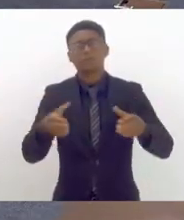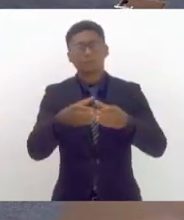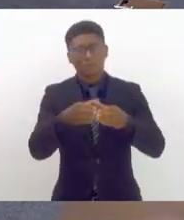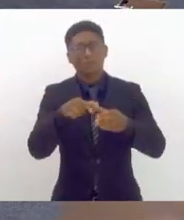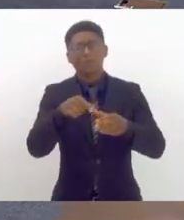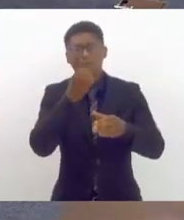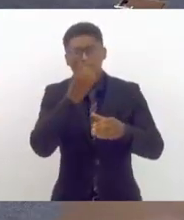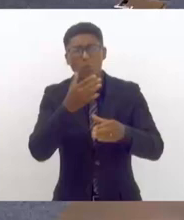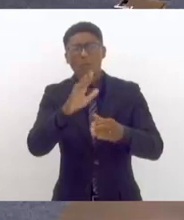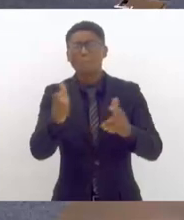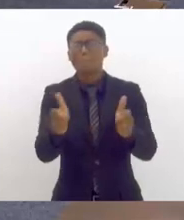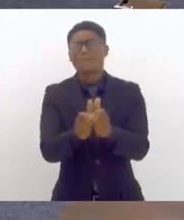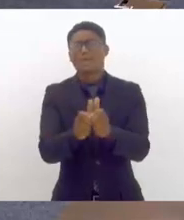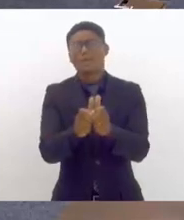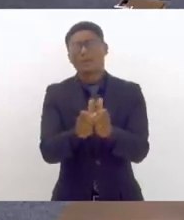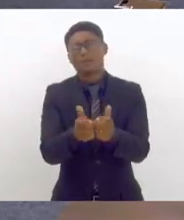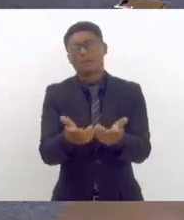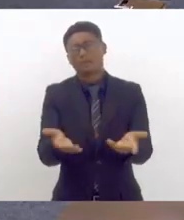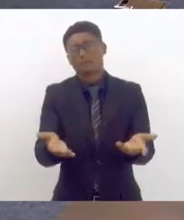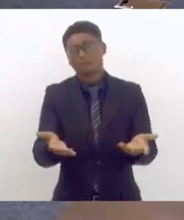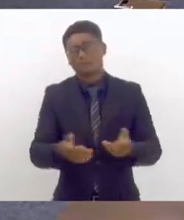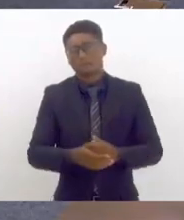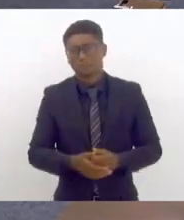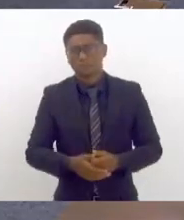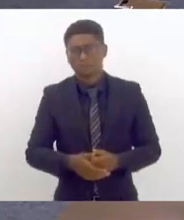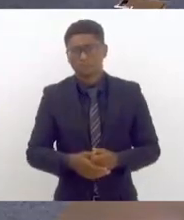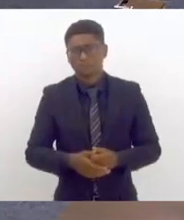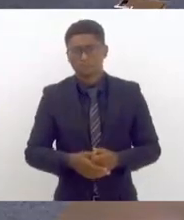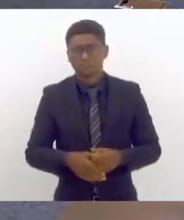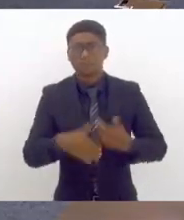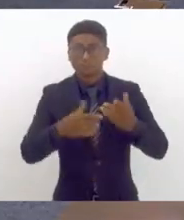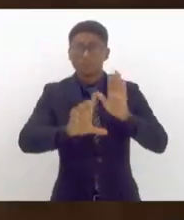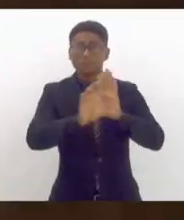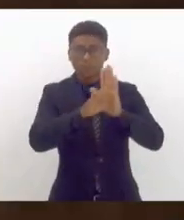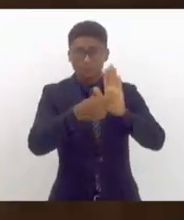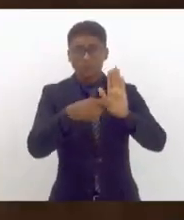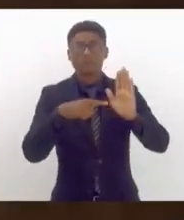mas é muito pequena. Então, já havendo essa lei,